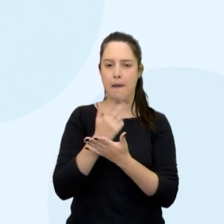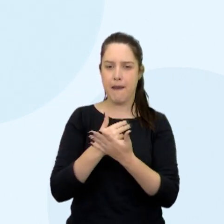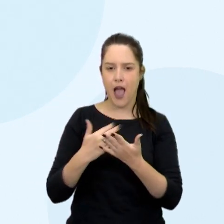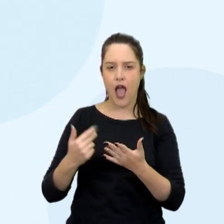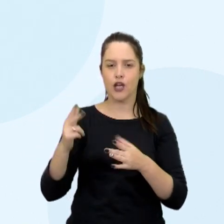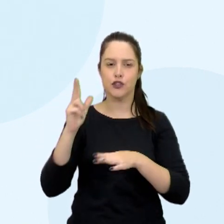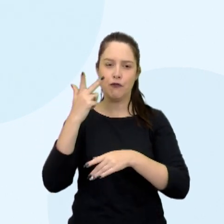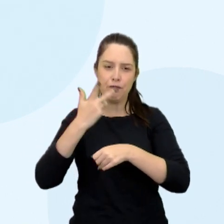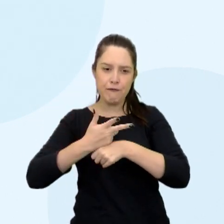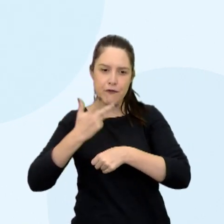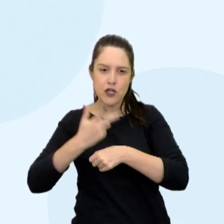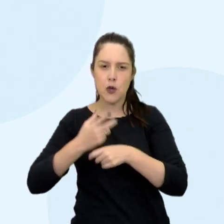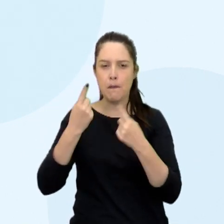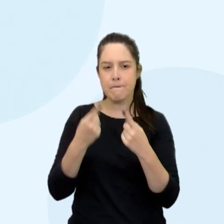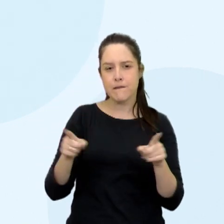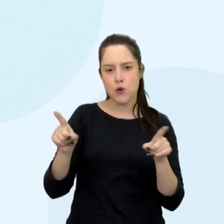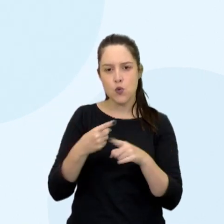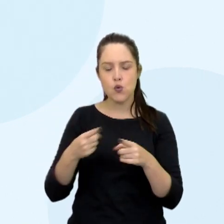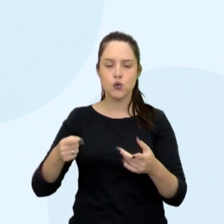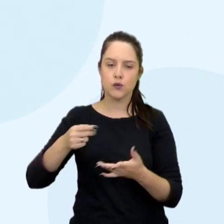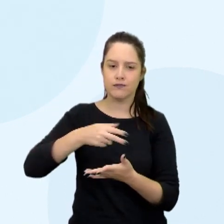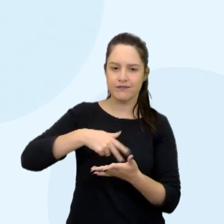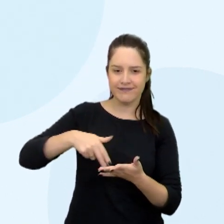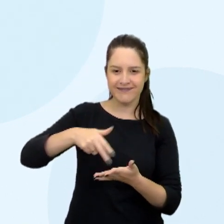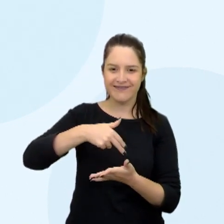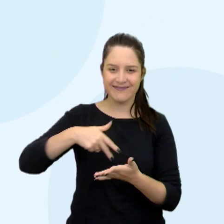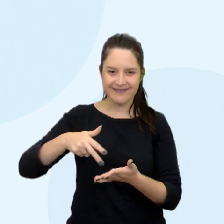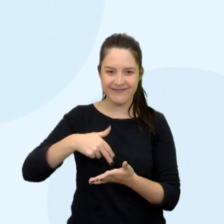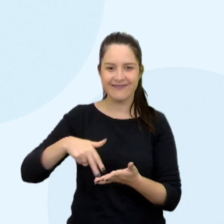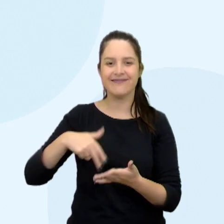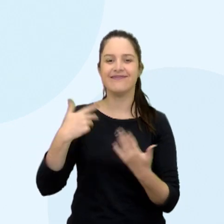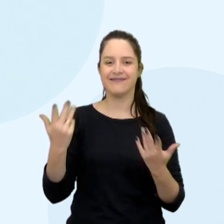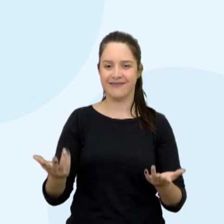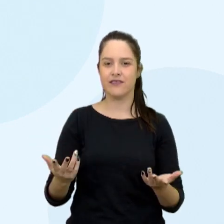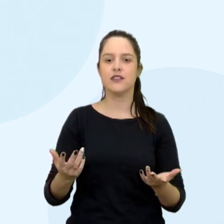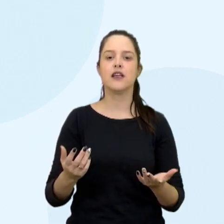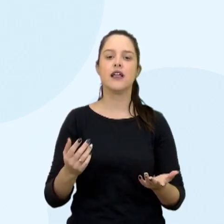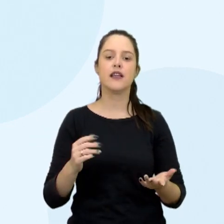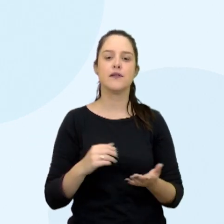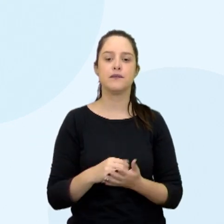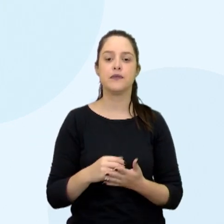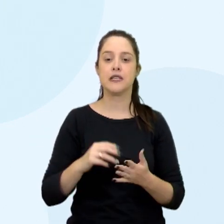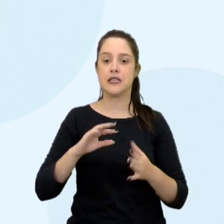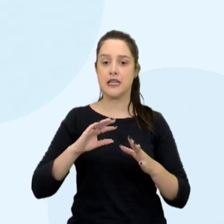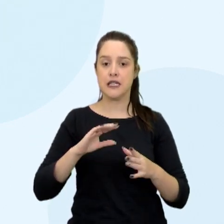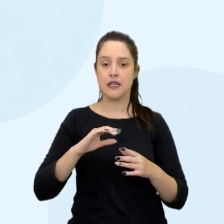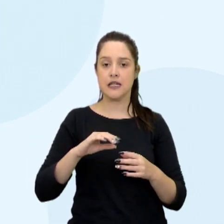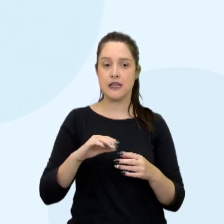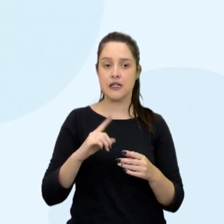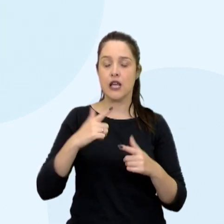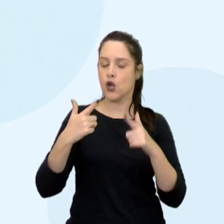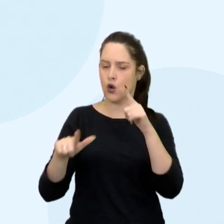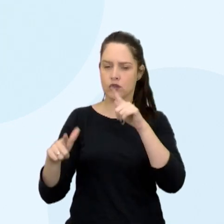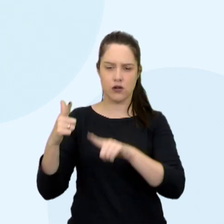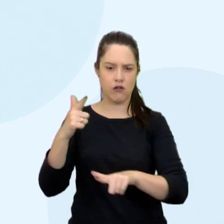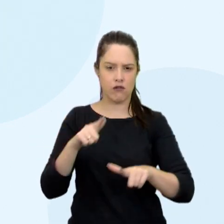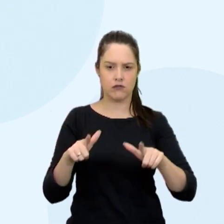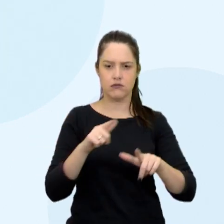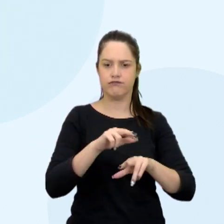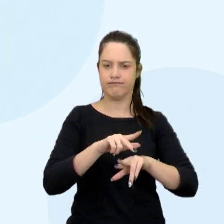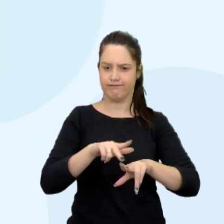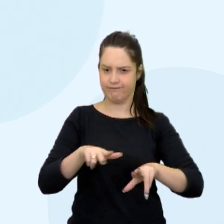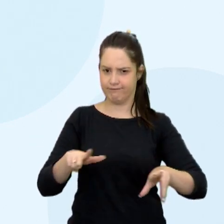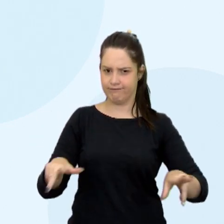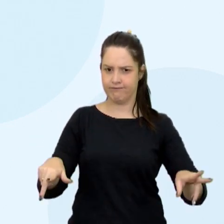disse, vídeos, músicas, como a gente utilizou aqui agora, danças, performances, intervenções, entre outras tantas que nós temos